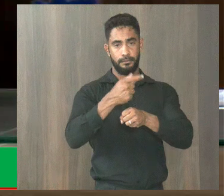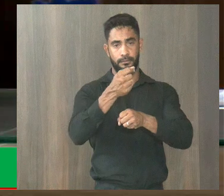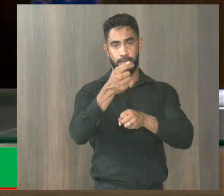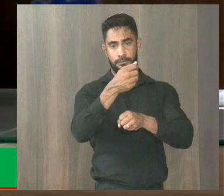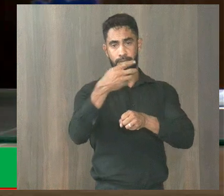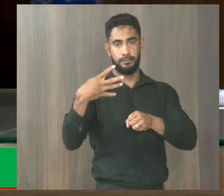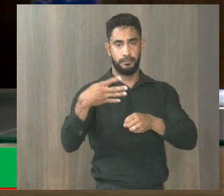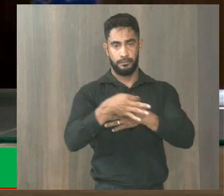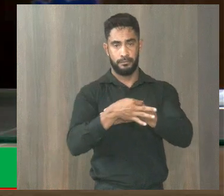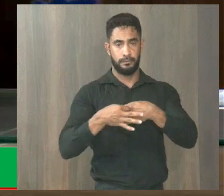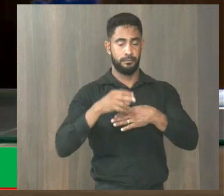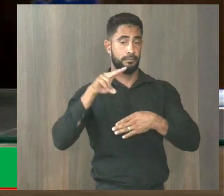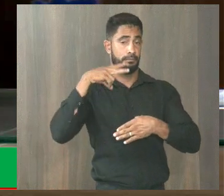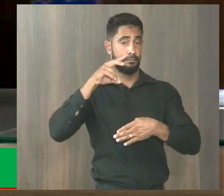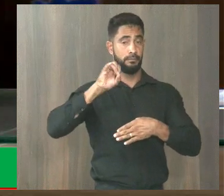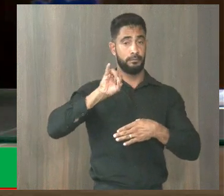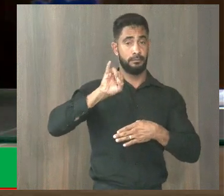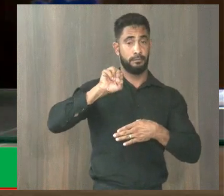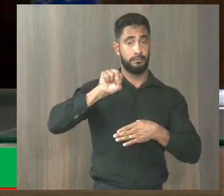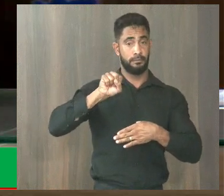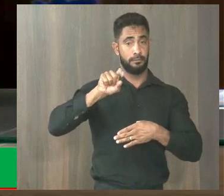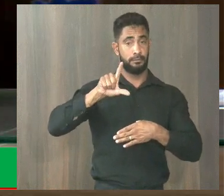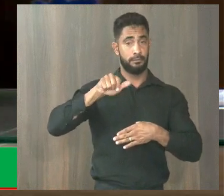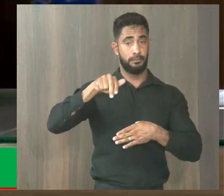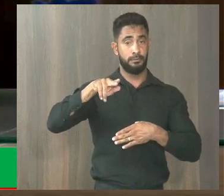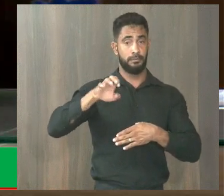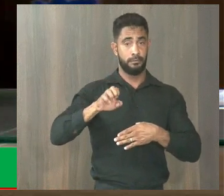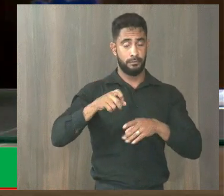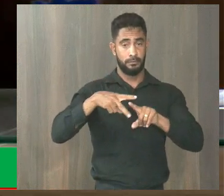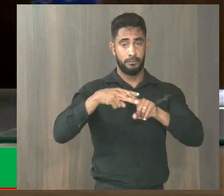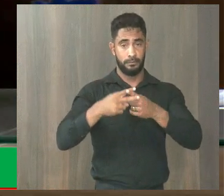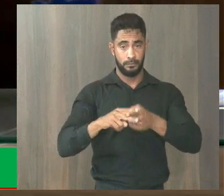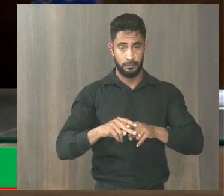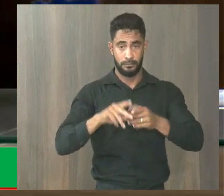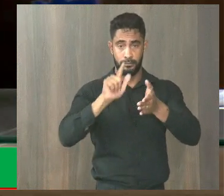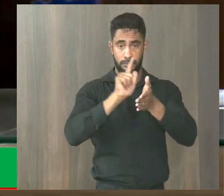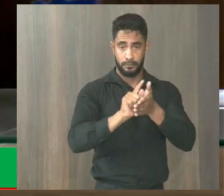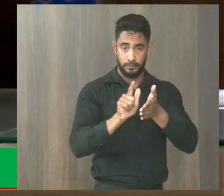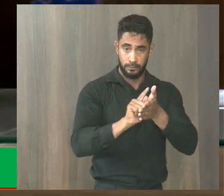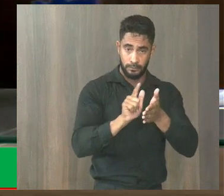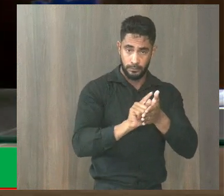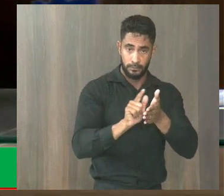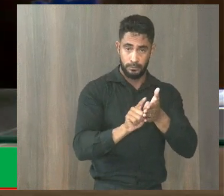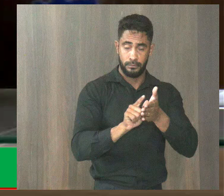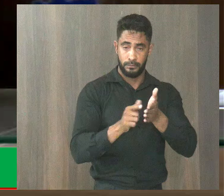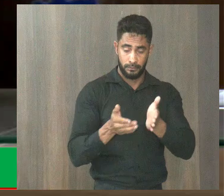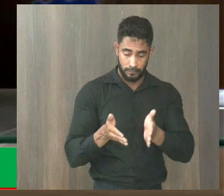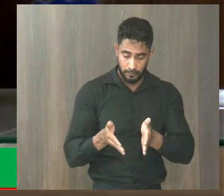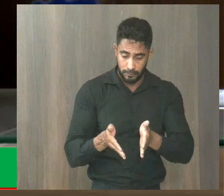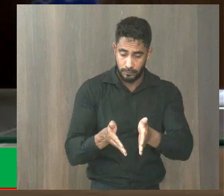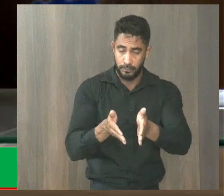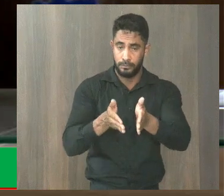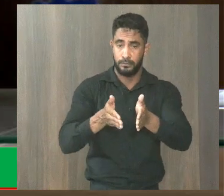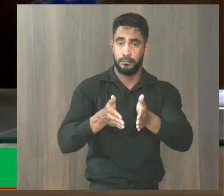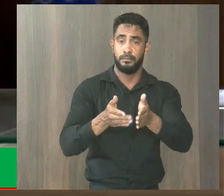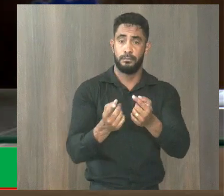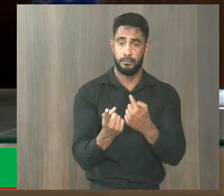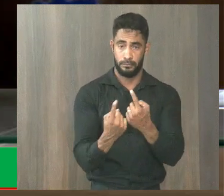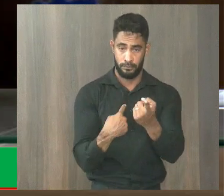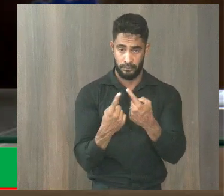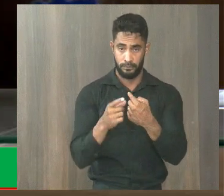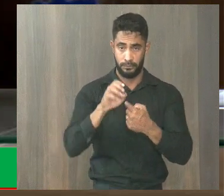2024, de autoria da vereadora Islane Pedro. Sugere realização de limpeza e manutenção do canal da Avenida Ecológica, no bairro Jardim